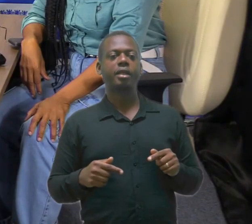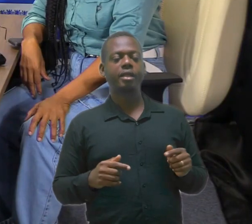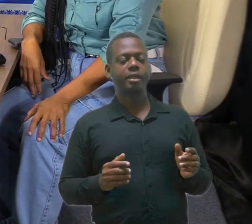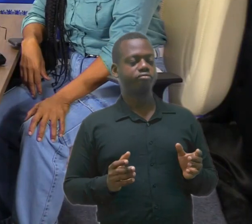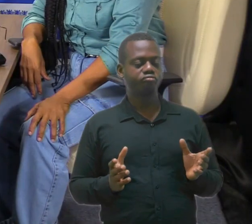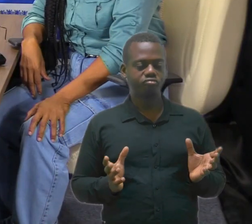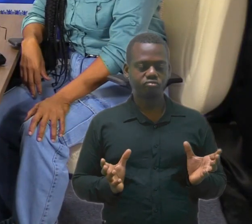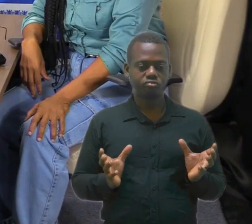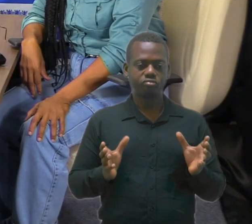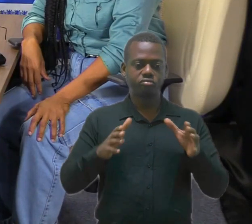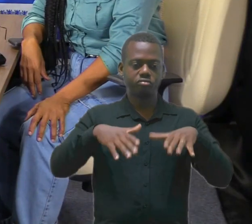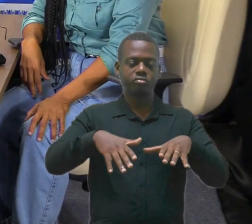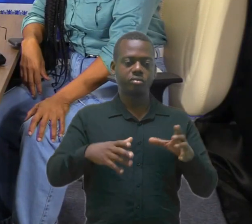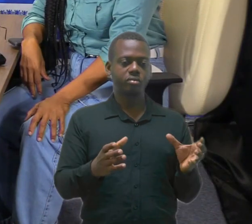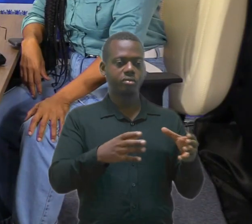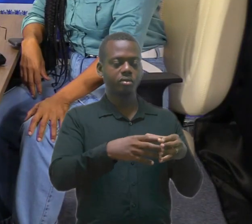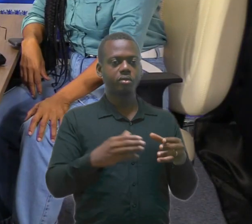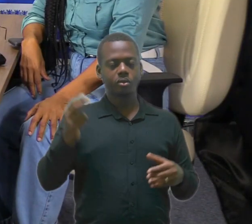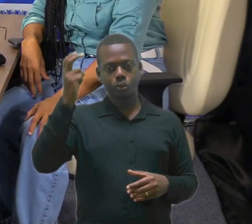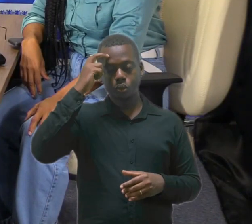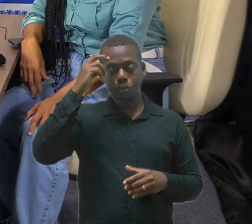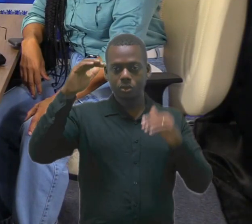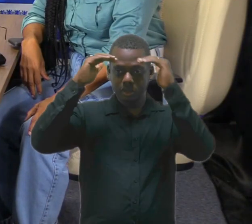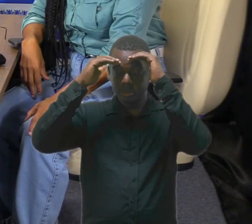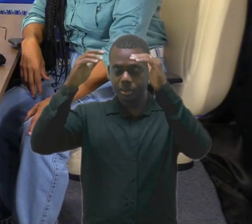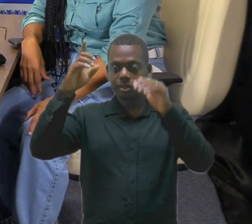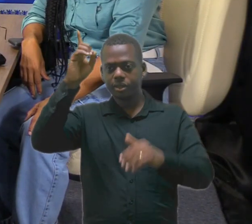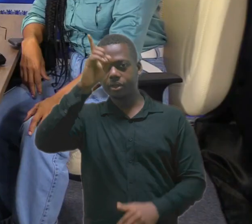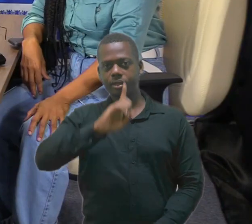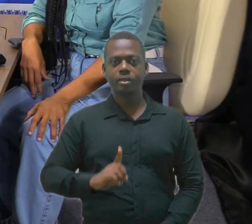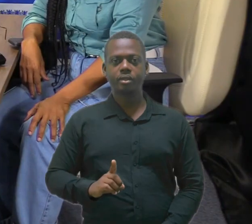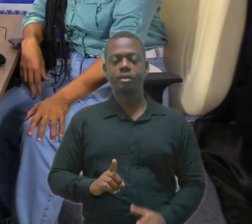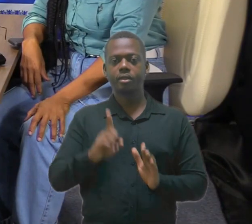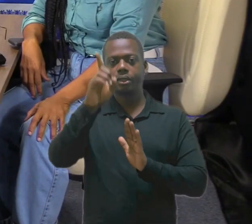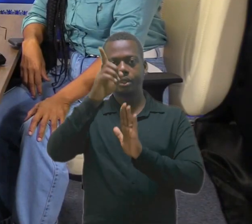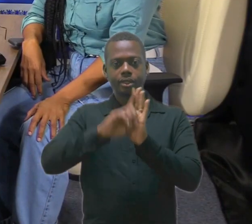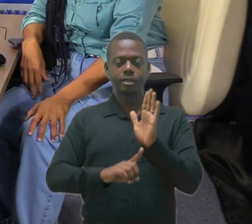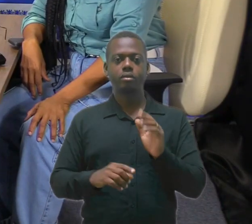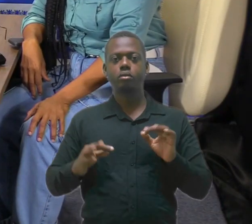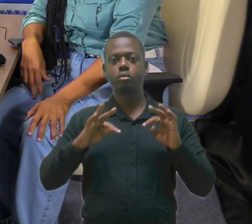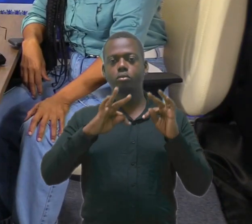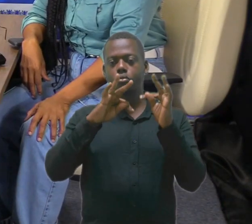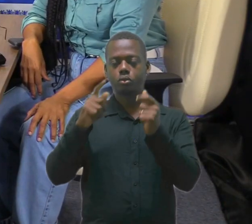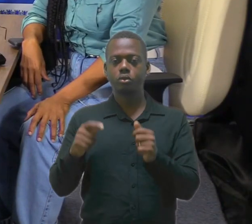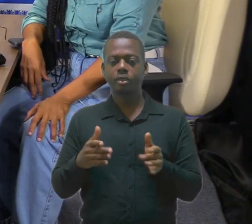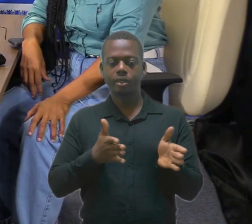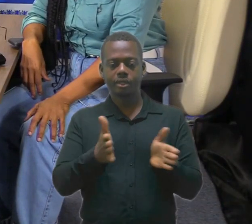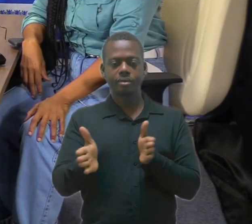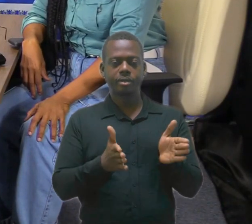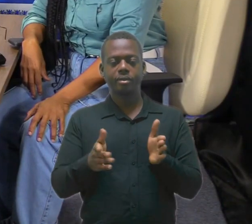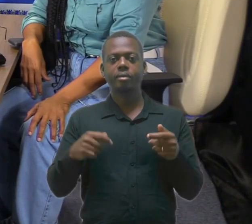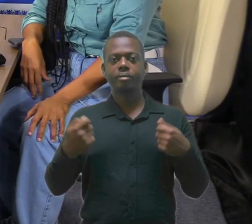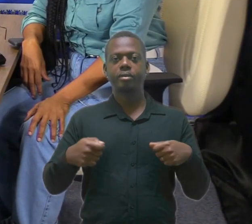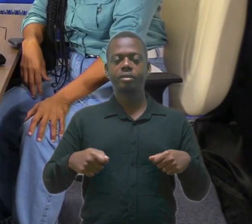do que comunicação. Não é apenas cultura, nem respeito, mas é um direito. Isso. E todos têm direito. E a acessibilidade,